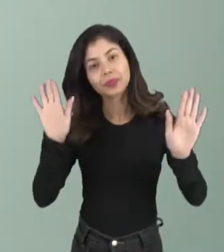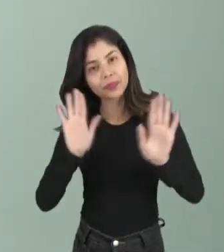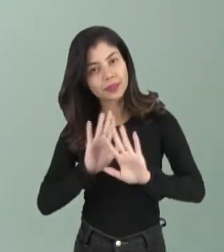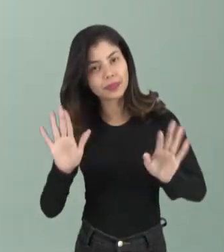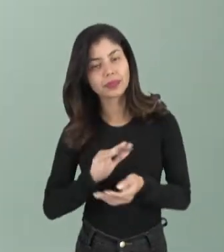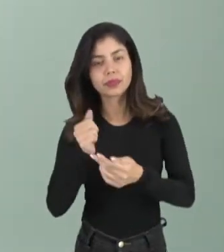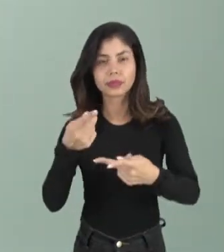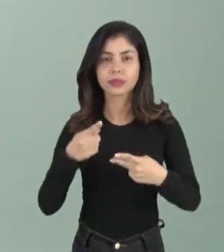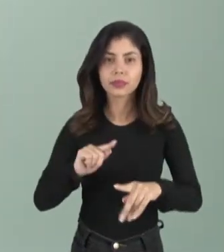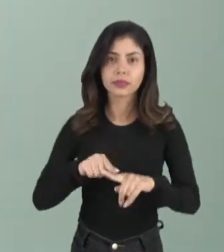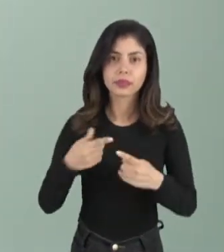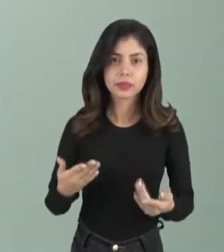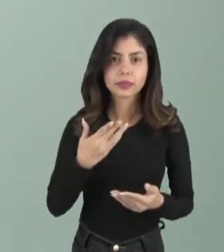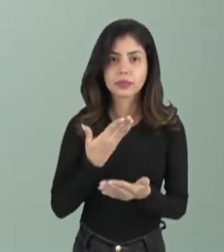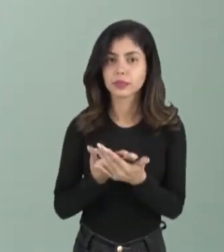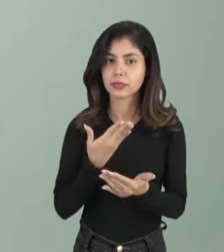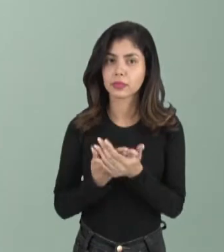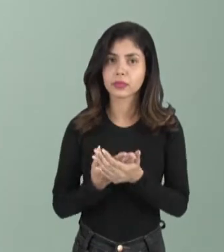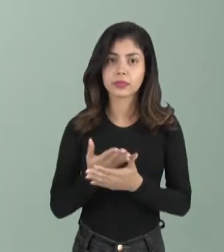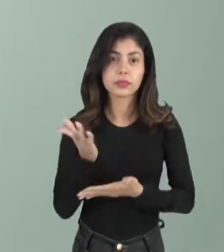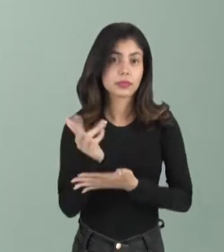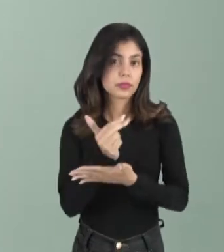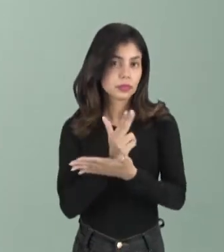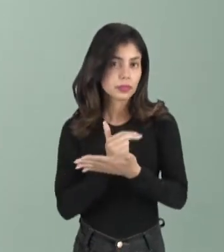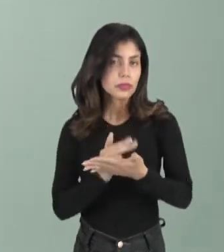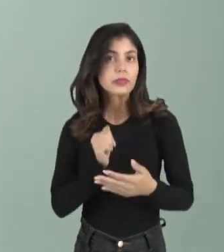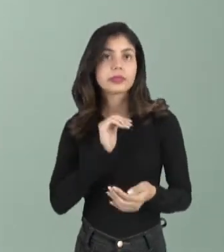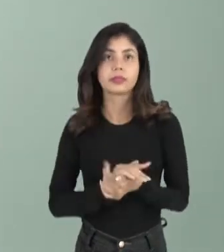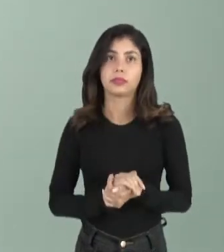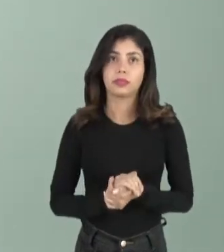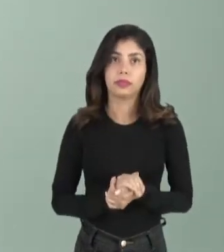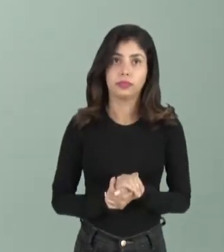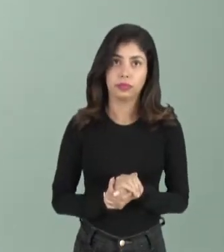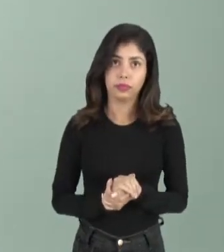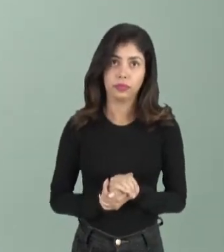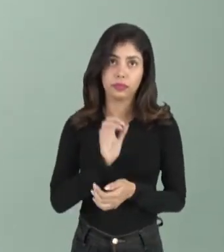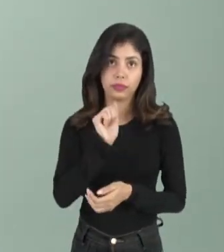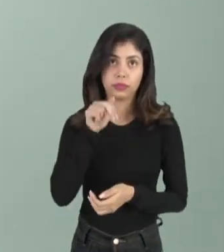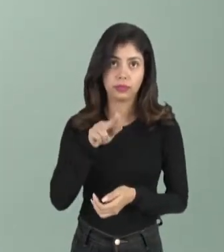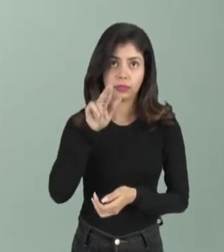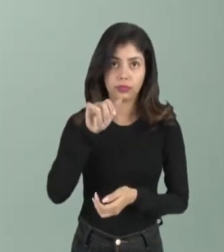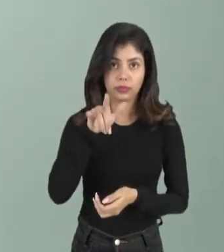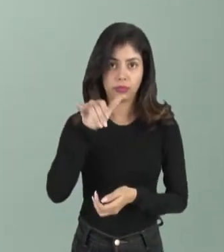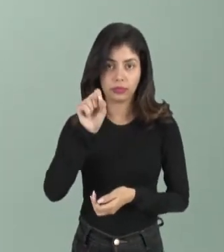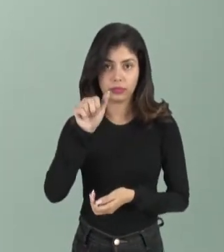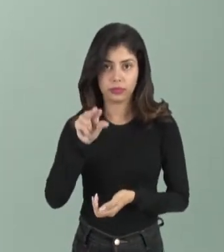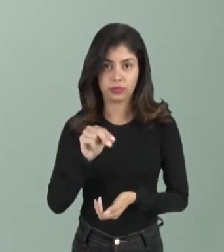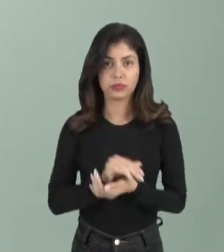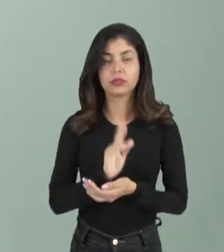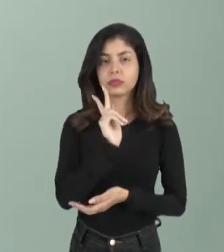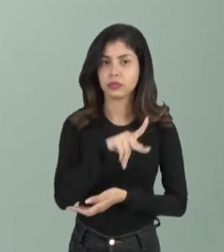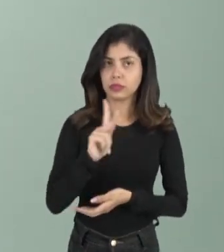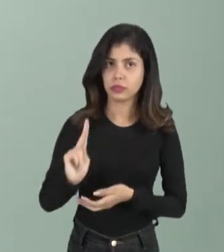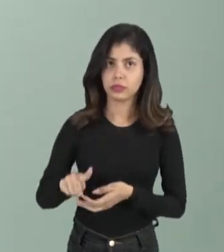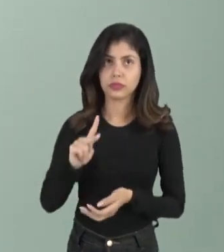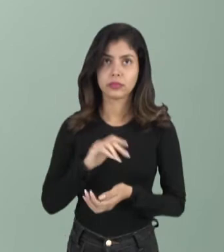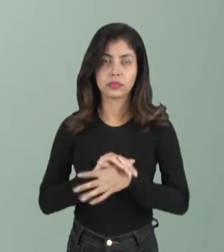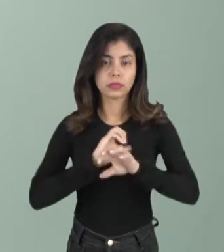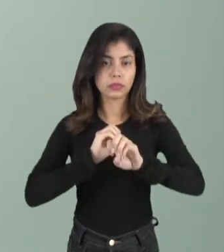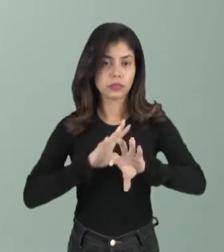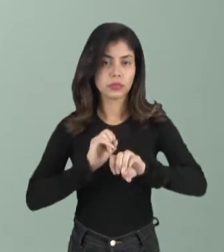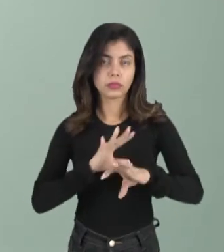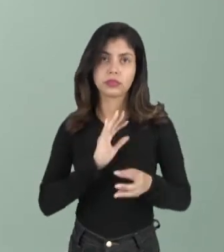o Olá seja muito bem-vindo a mais uma aula de arte eu sou a Nilson Mesquita professor da rede estadual de